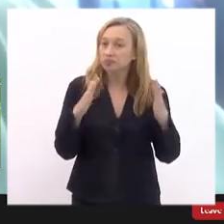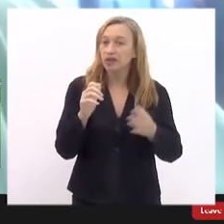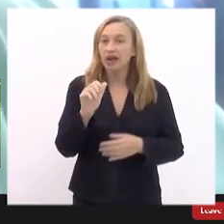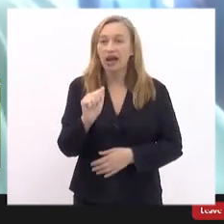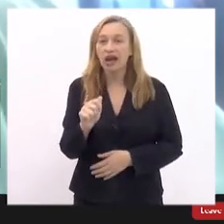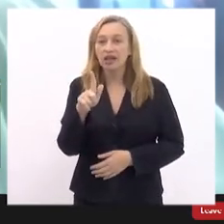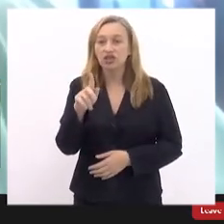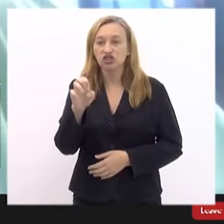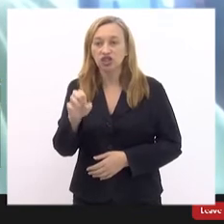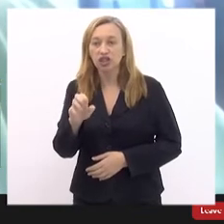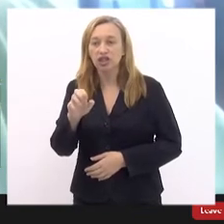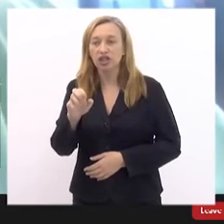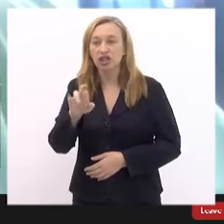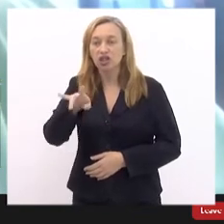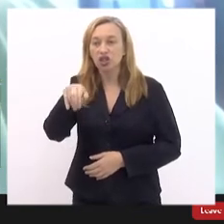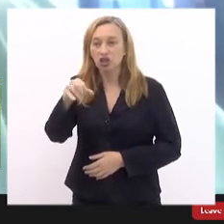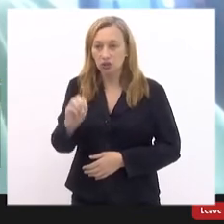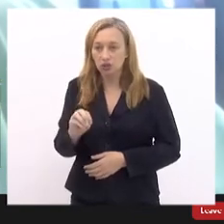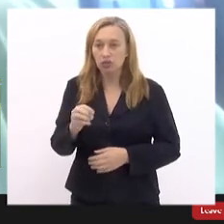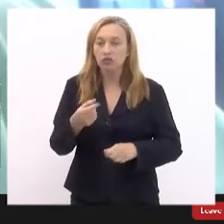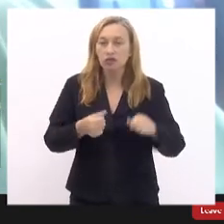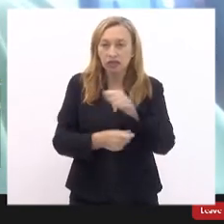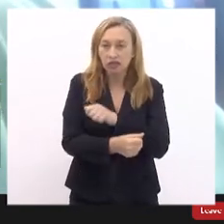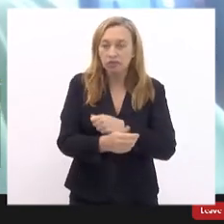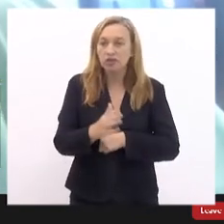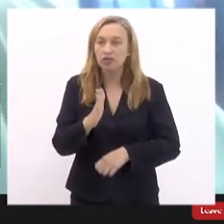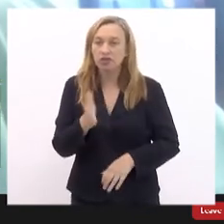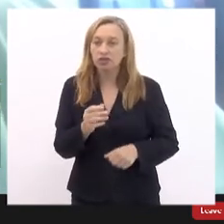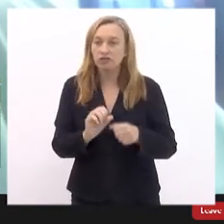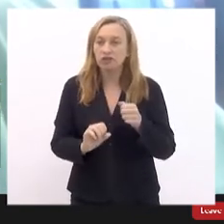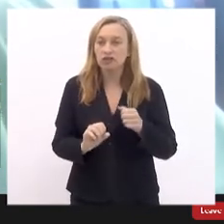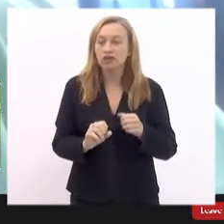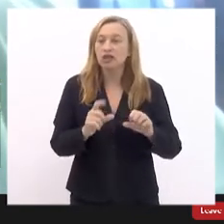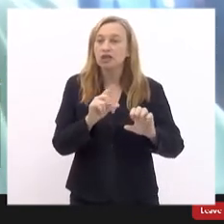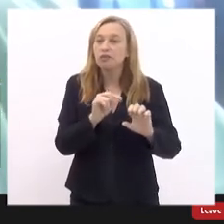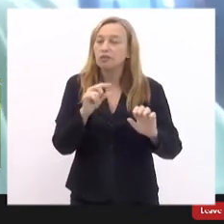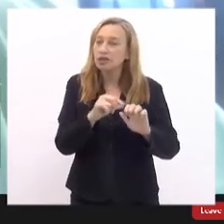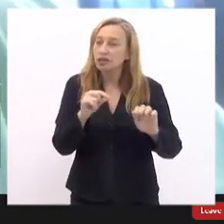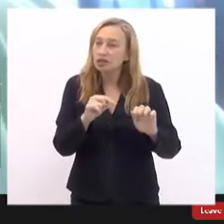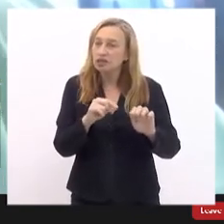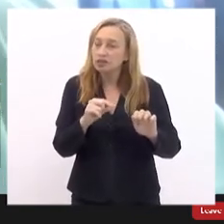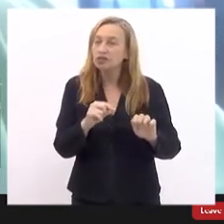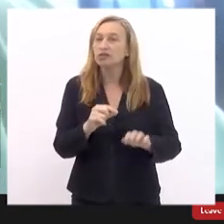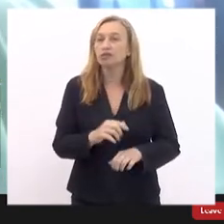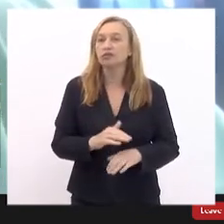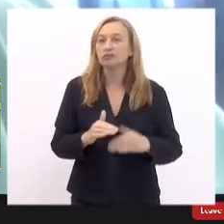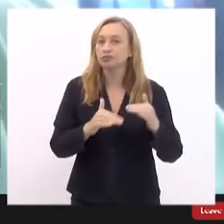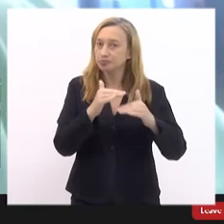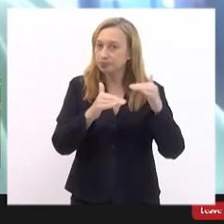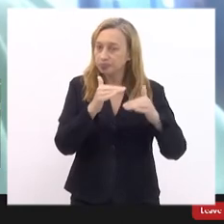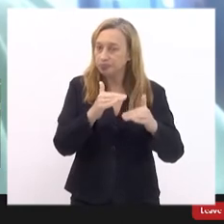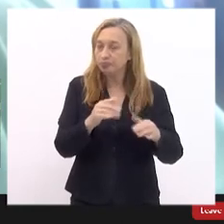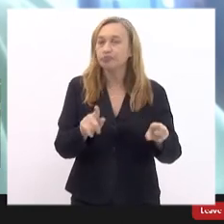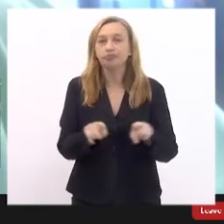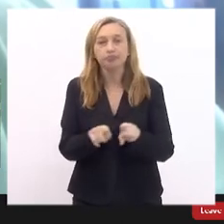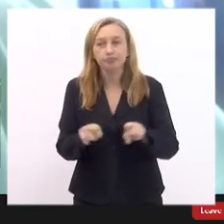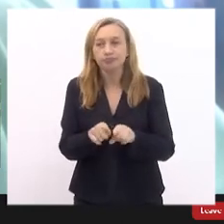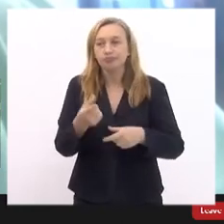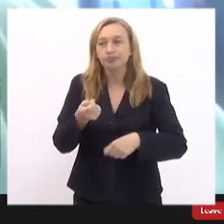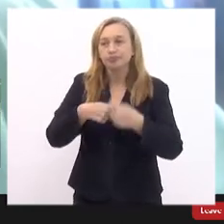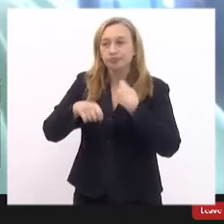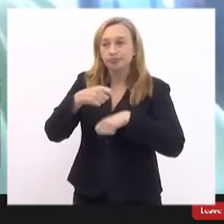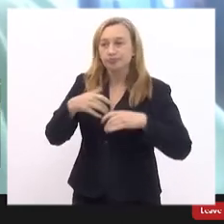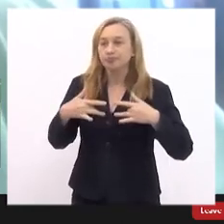AgeRio com os financiamentos que deram para aqueles empreendimentos bem-sucedidos, também de economia